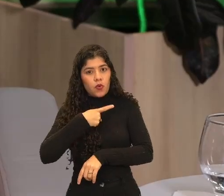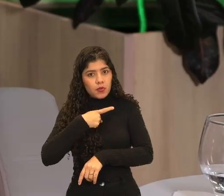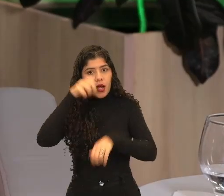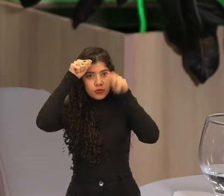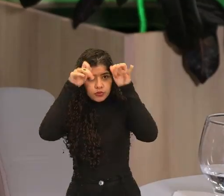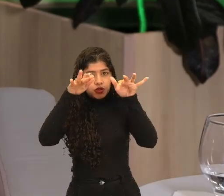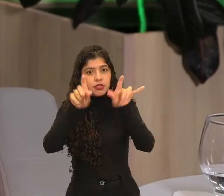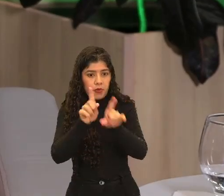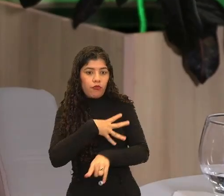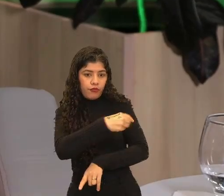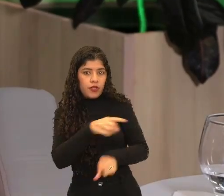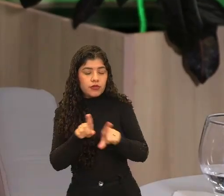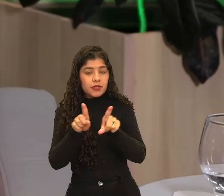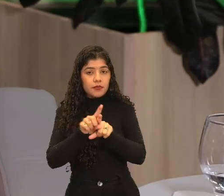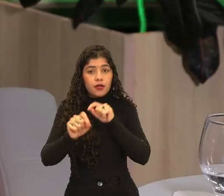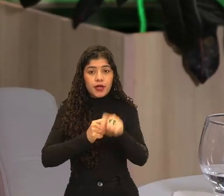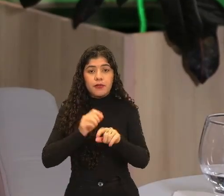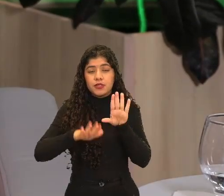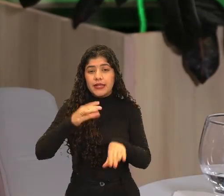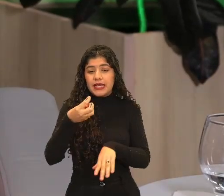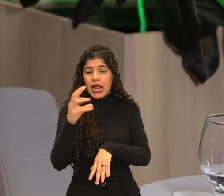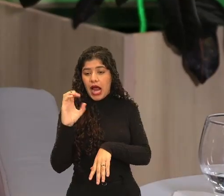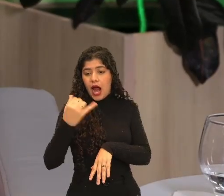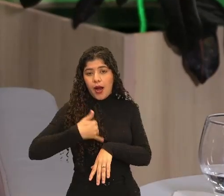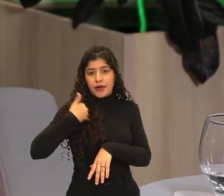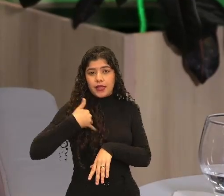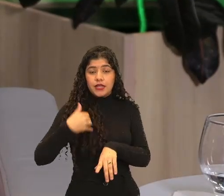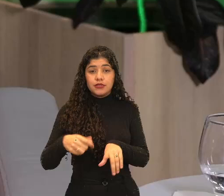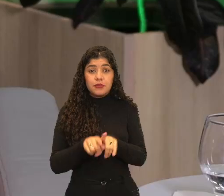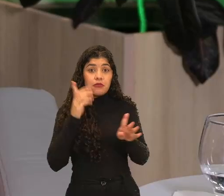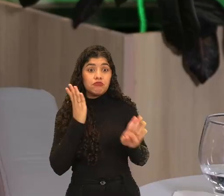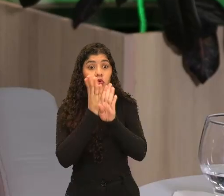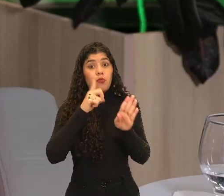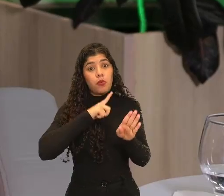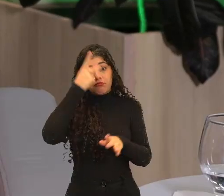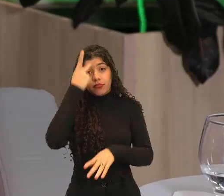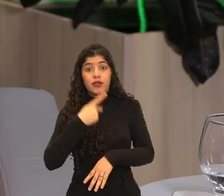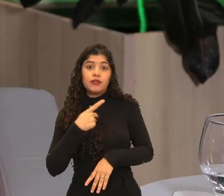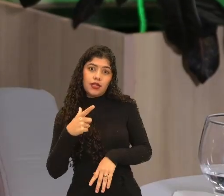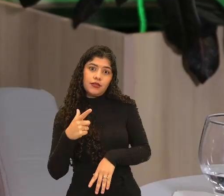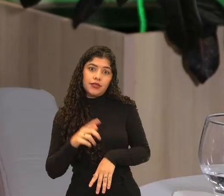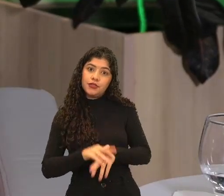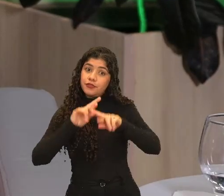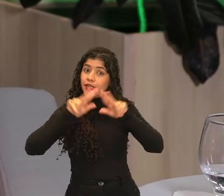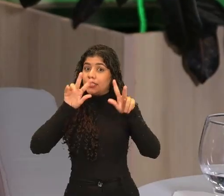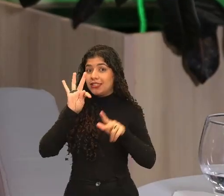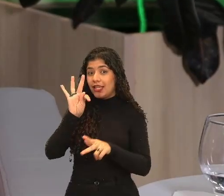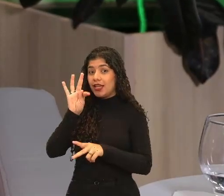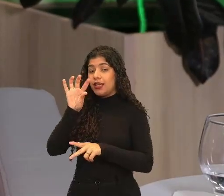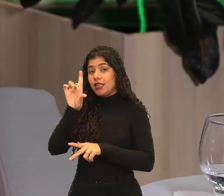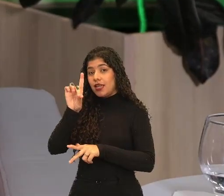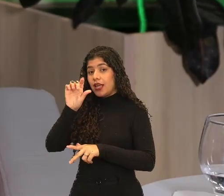autista e somente com 30 anos ela descobriu que ela tinha autismo e não TDAH. Então,